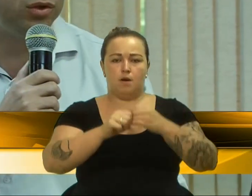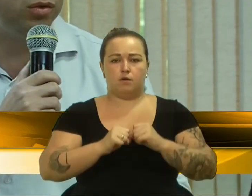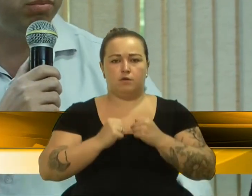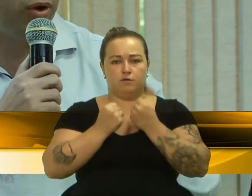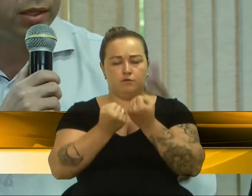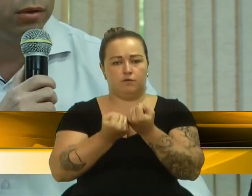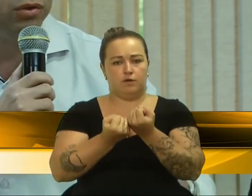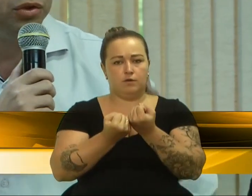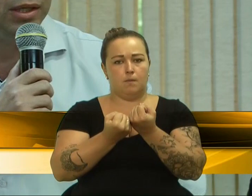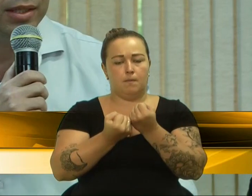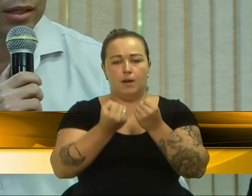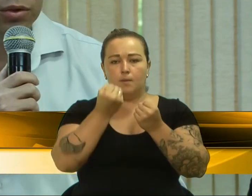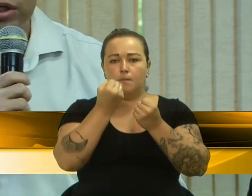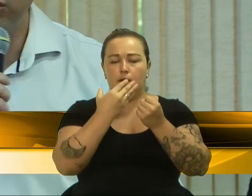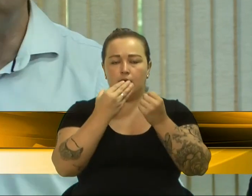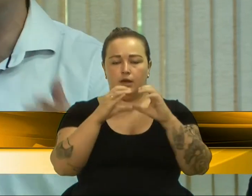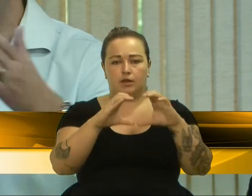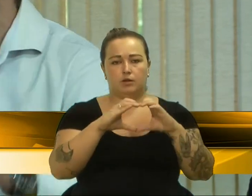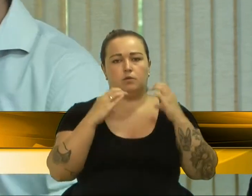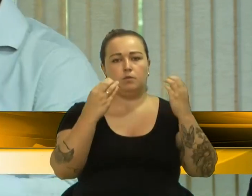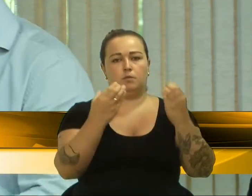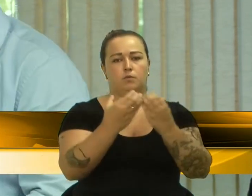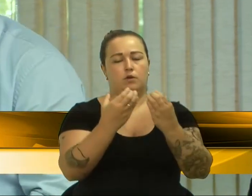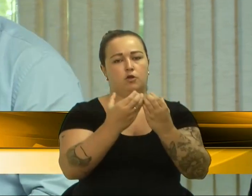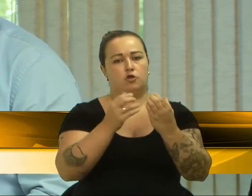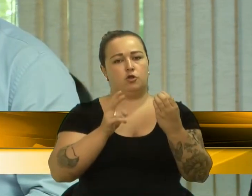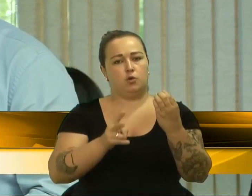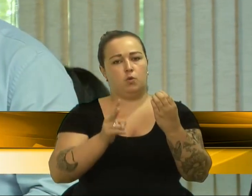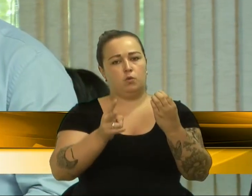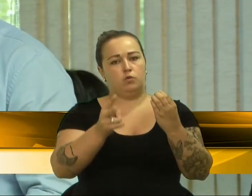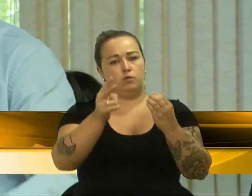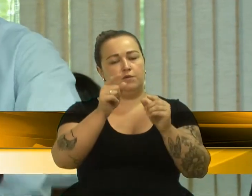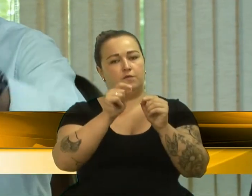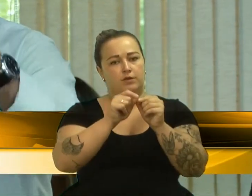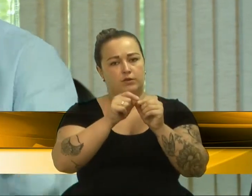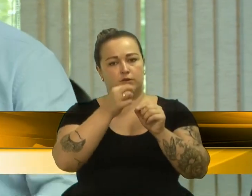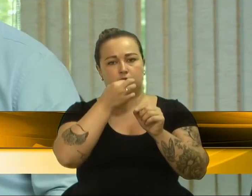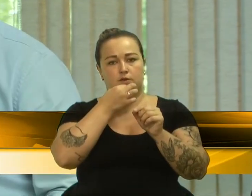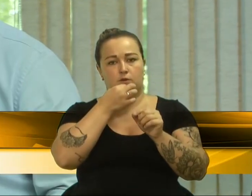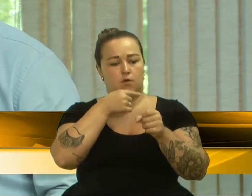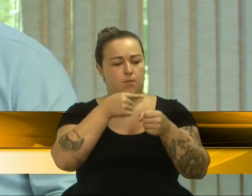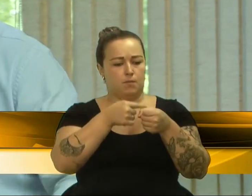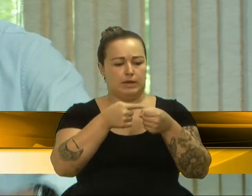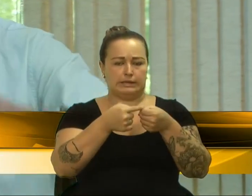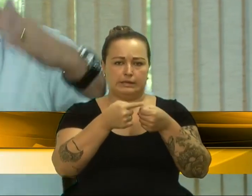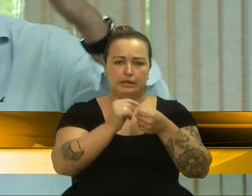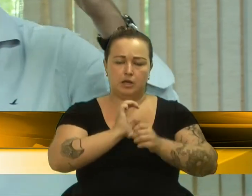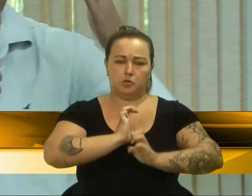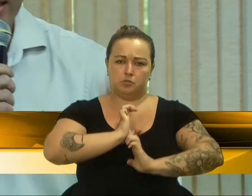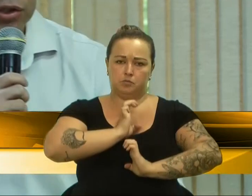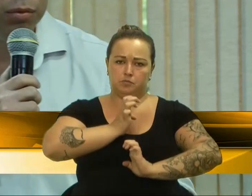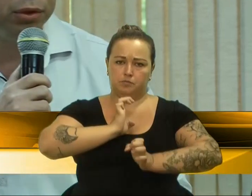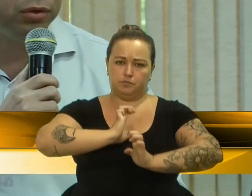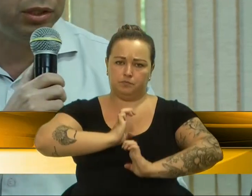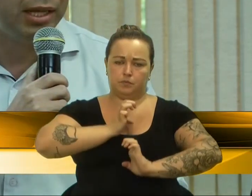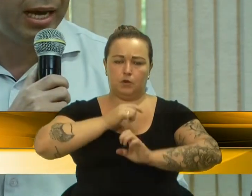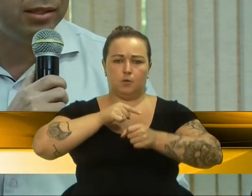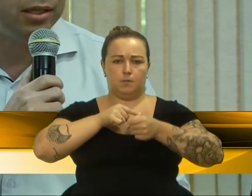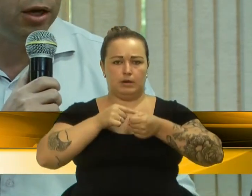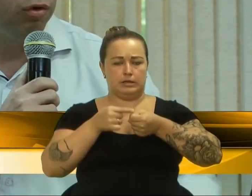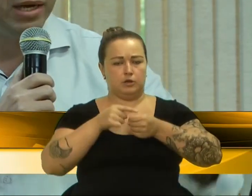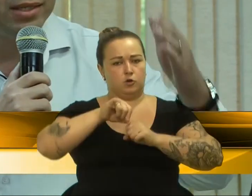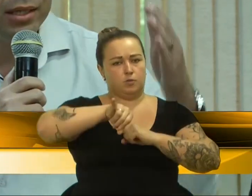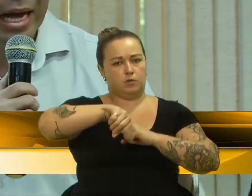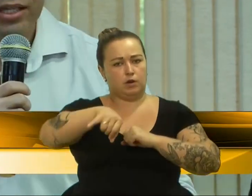Caxias do Sul possa continuar sendo o que sempre foi Caxias do Sul. Uma cidade empreendedora, uma cidade de